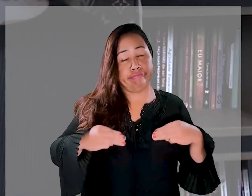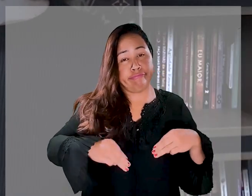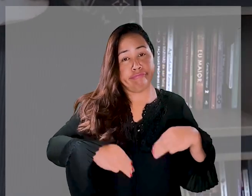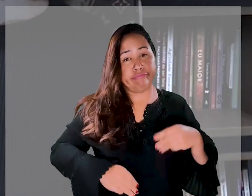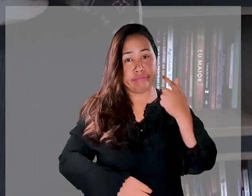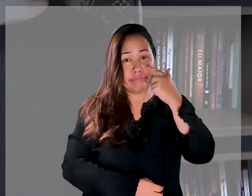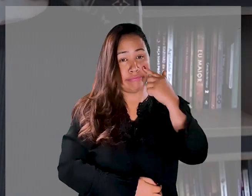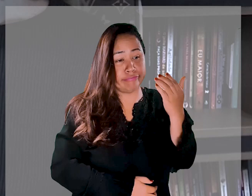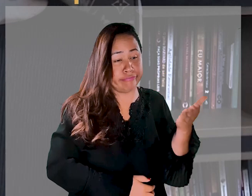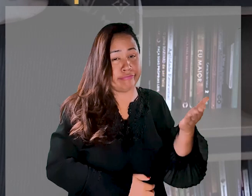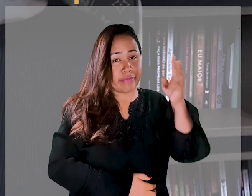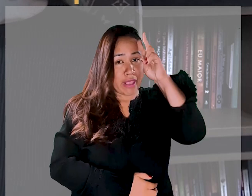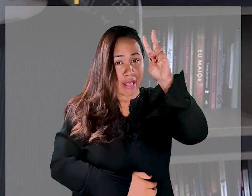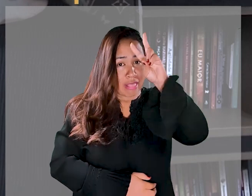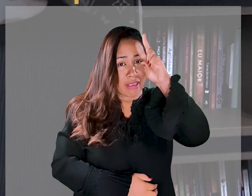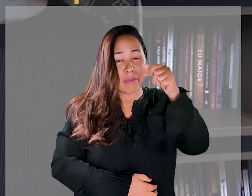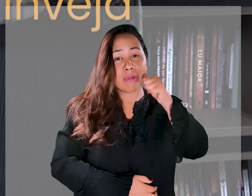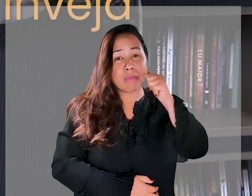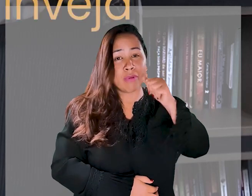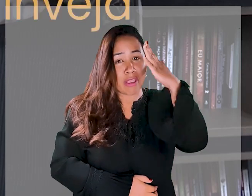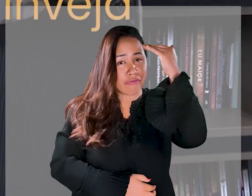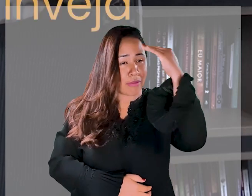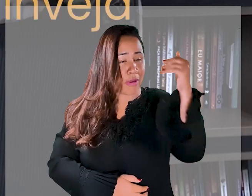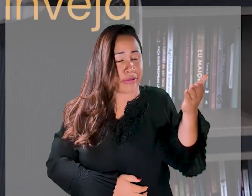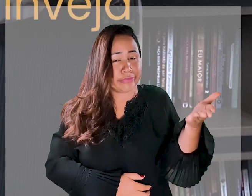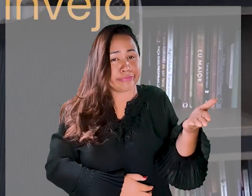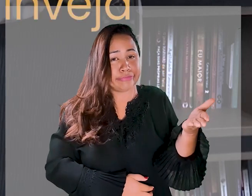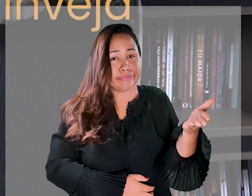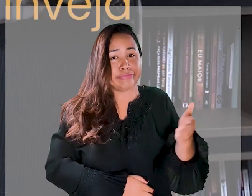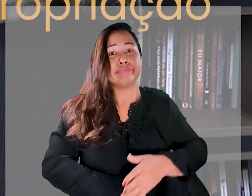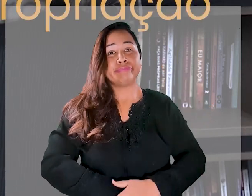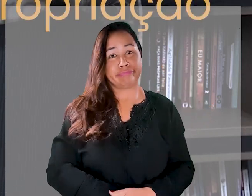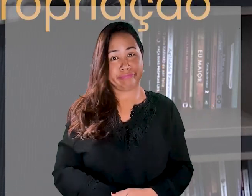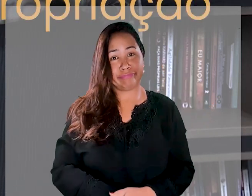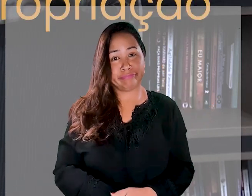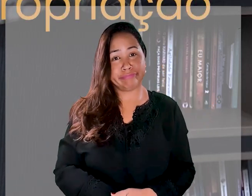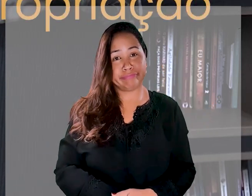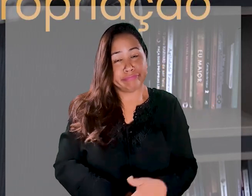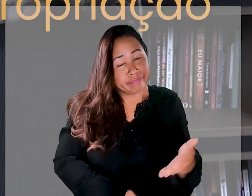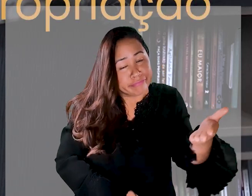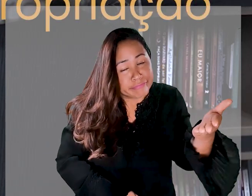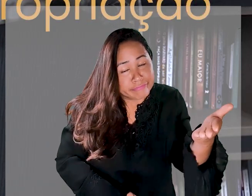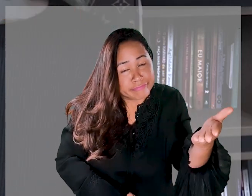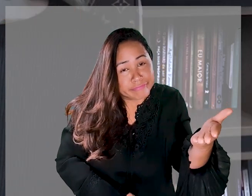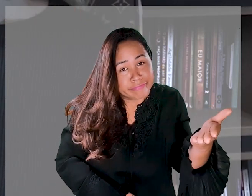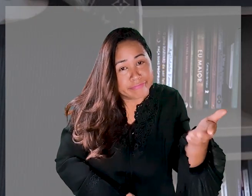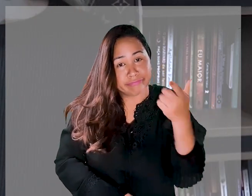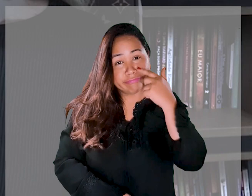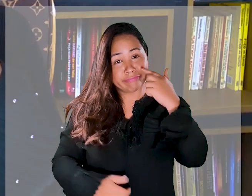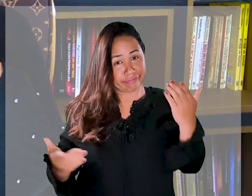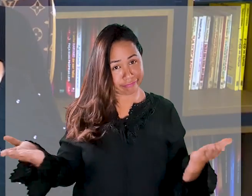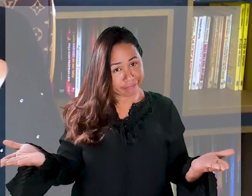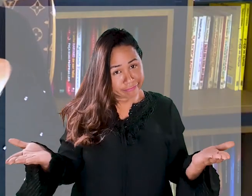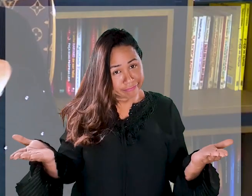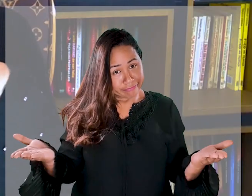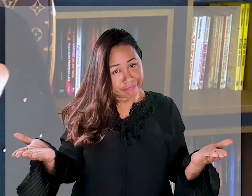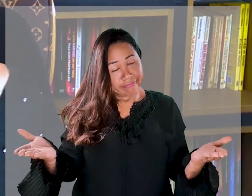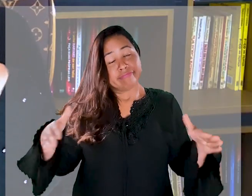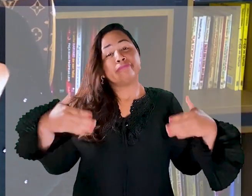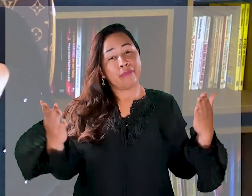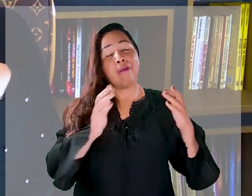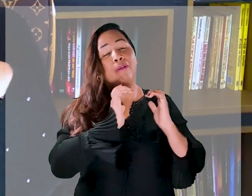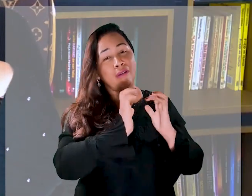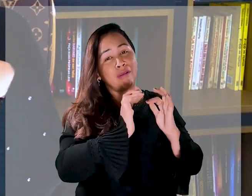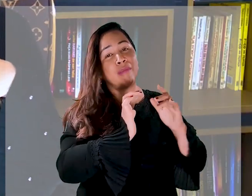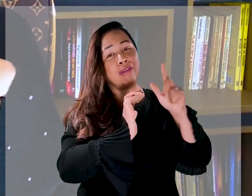sou brava. Se eu gritar, sou doida. Se eu chorar, sou desesperada. Se eu falar que gosto, não tá boa pra inveja. Se eu disser que gosto, tô cabendo apropriação. Isso é perigoso. Isso realmente é assim,